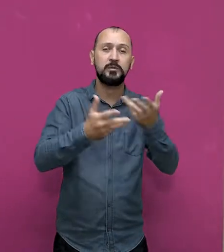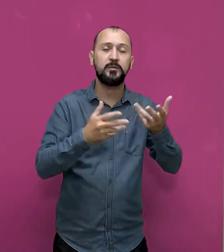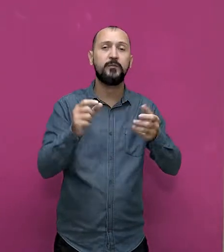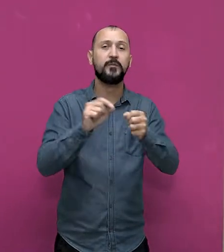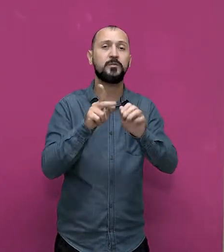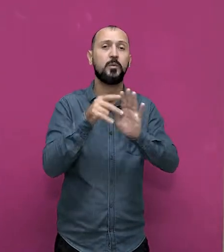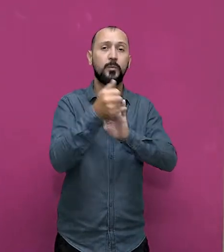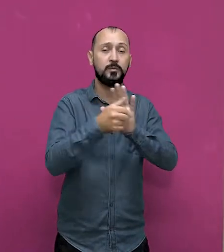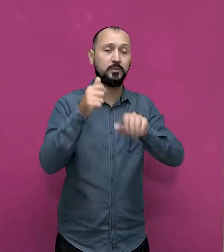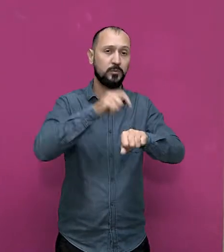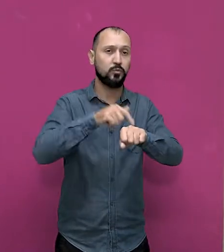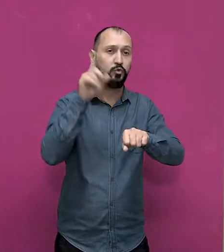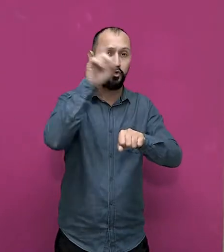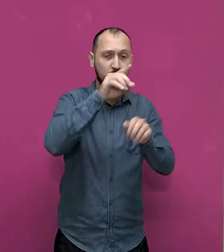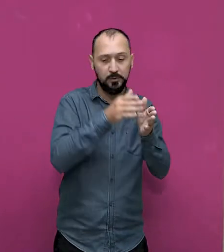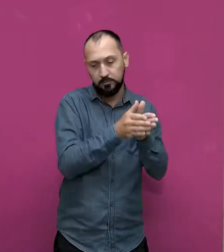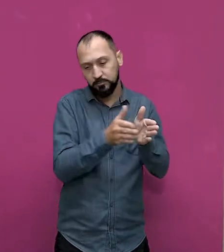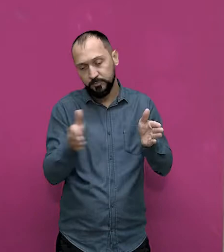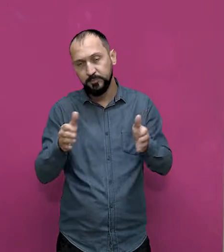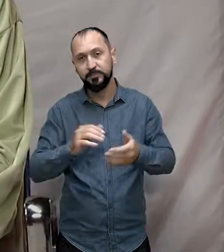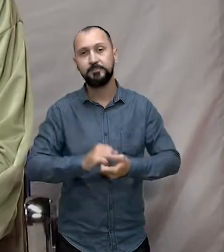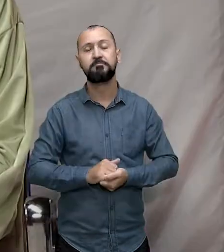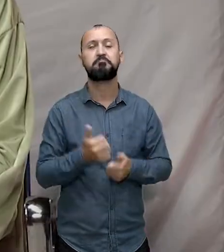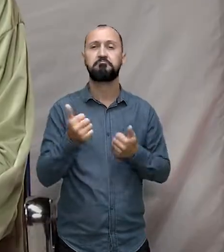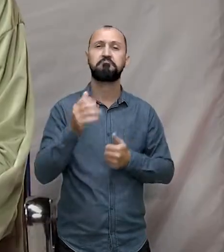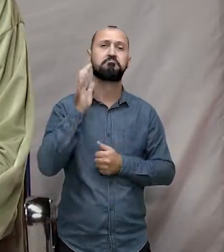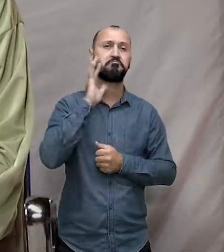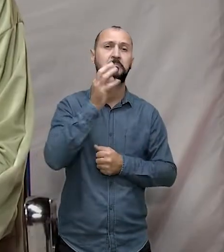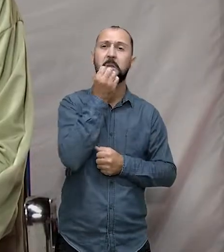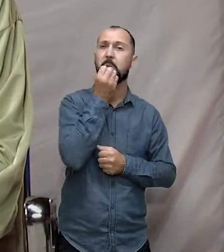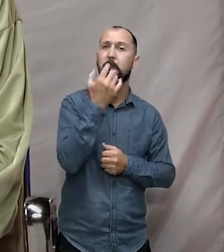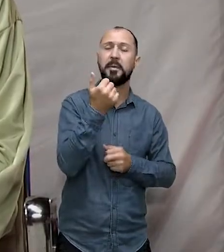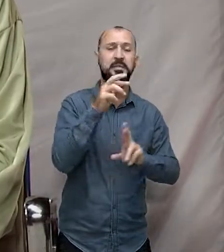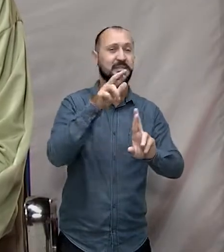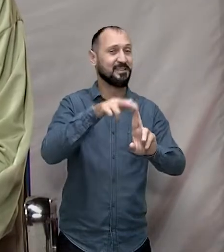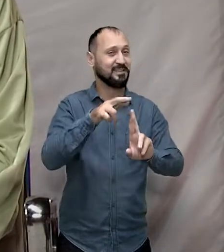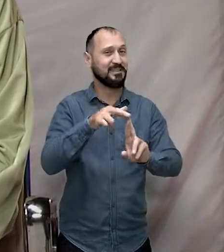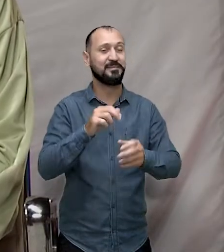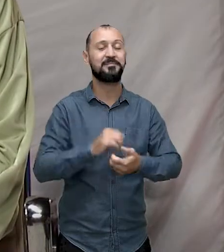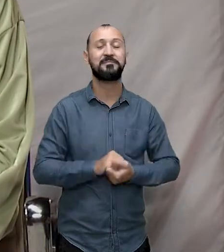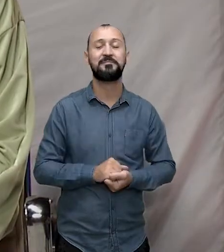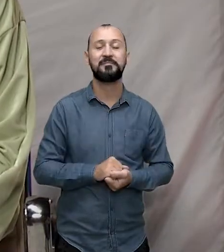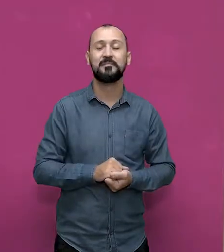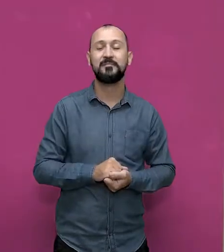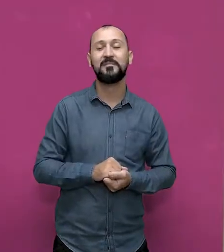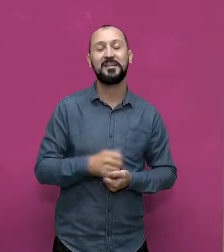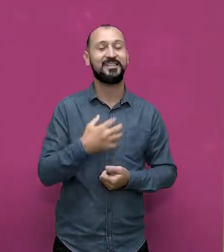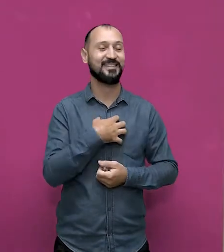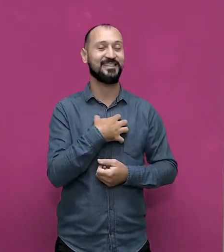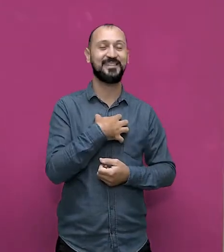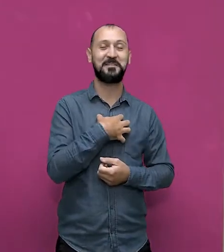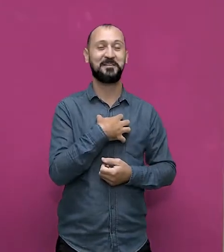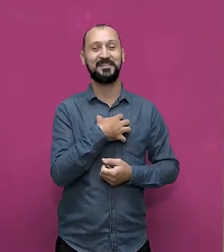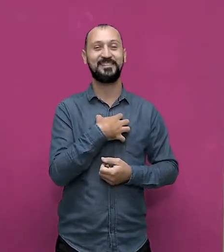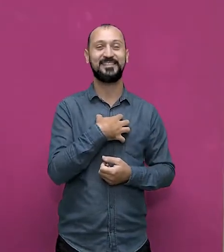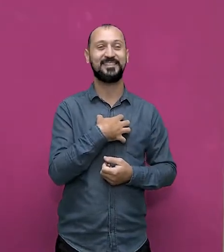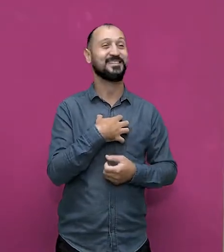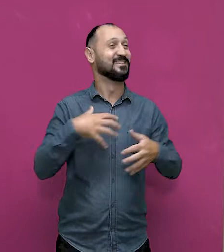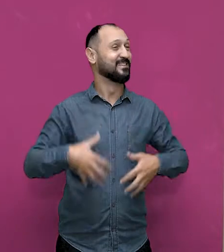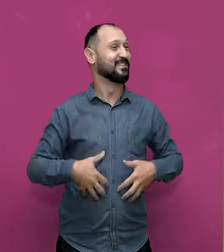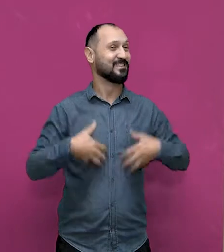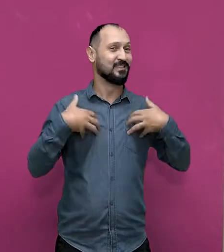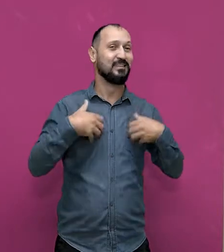conseguiu executar, inclusive, o projeto dentro do prazo. Que ótimo, Catiana. É muito bom ser referência, né? Ficamos, assim,